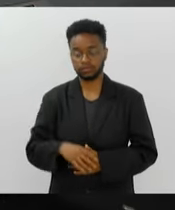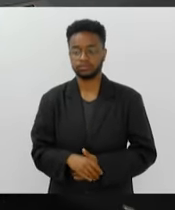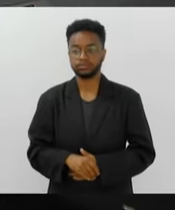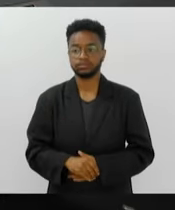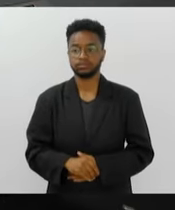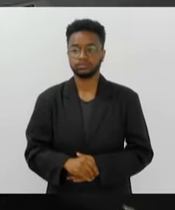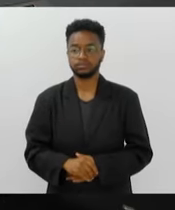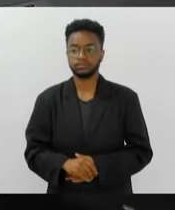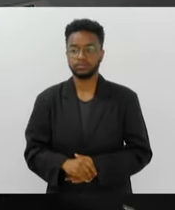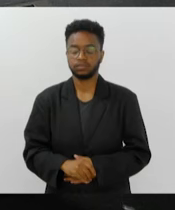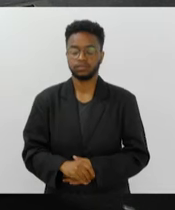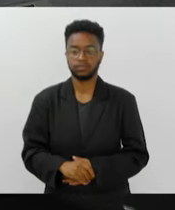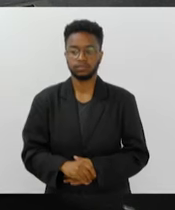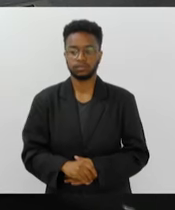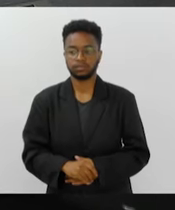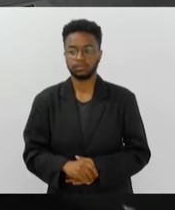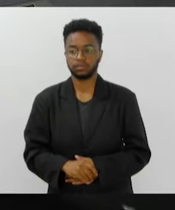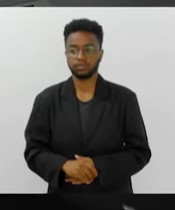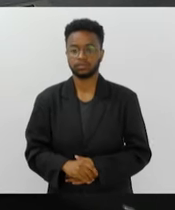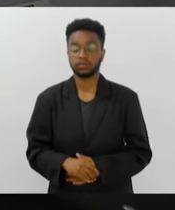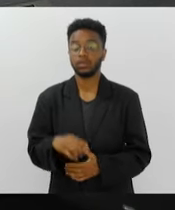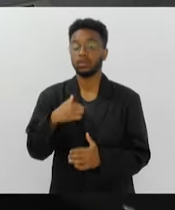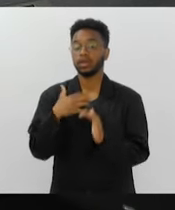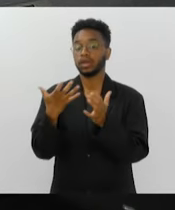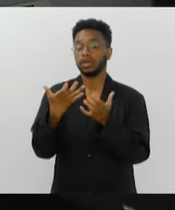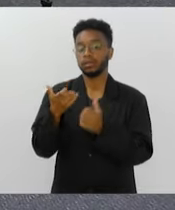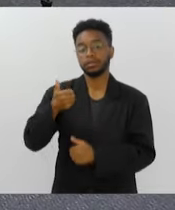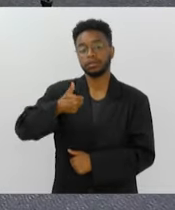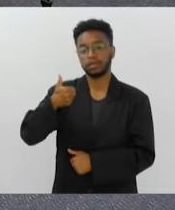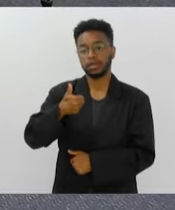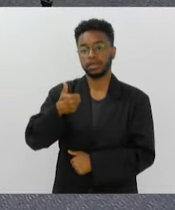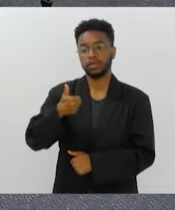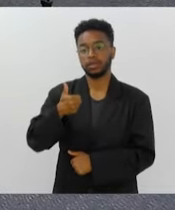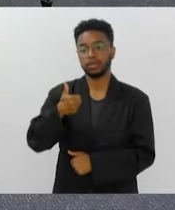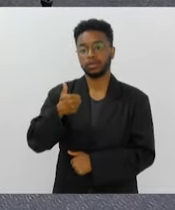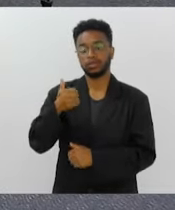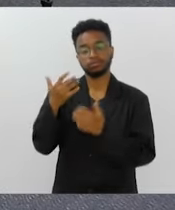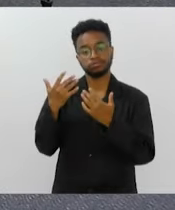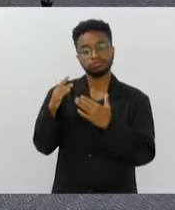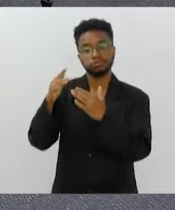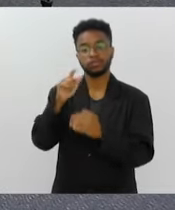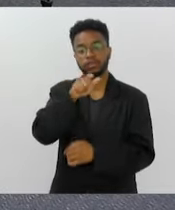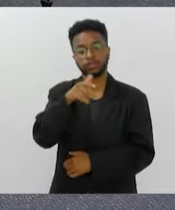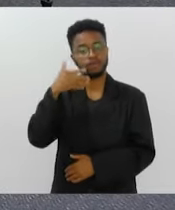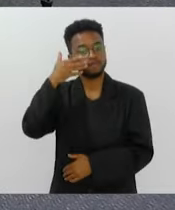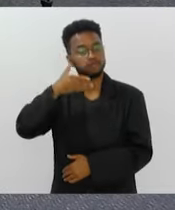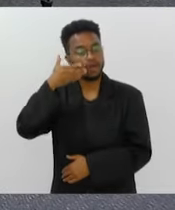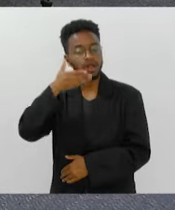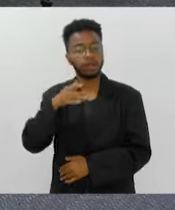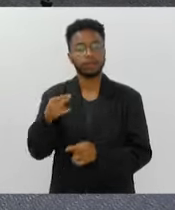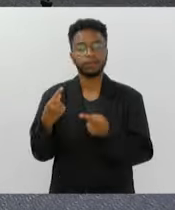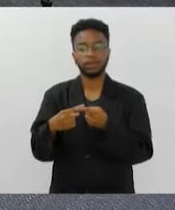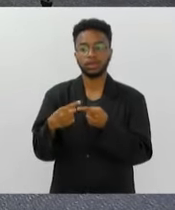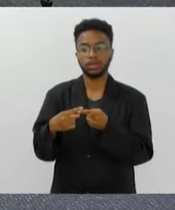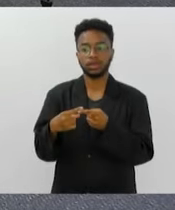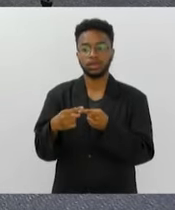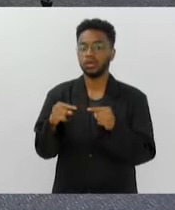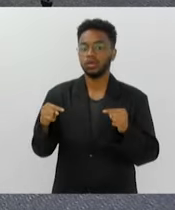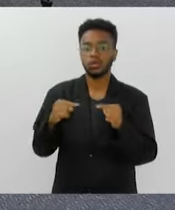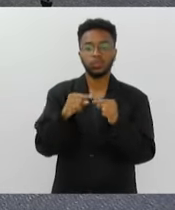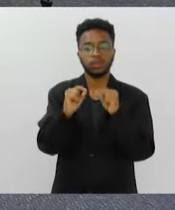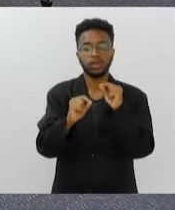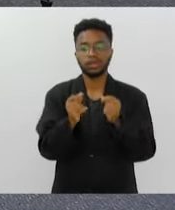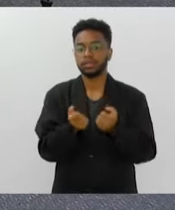Verônica bom primeiro queria saudar aqui a fala de vossa excelência que vai na direção de assegurar